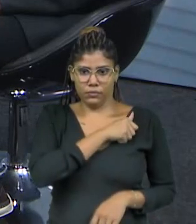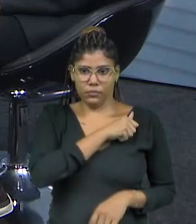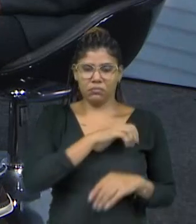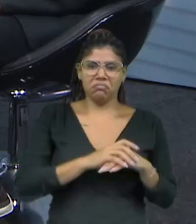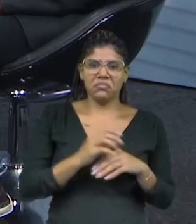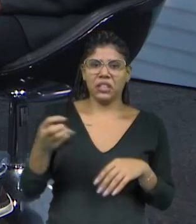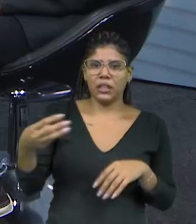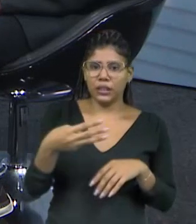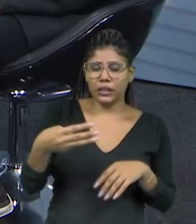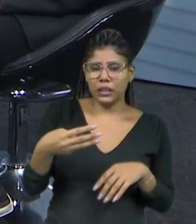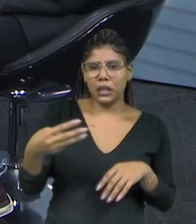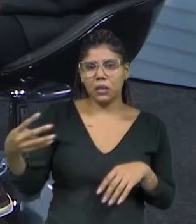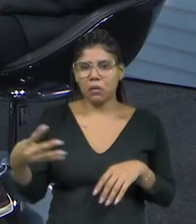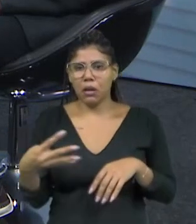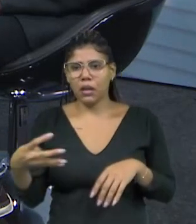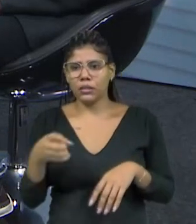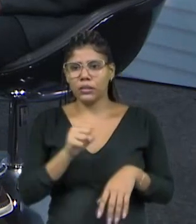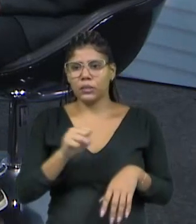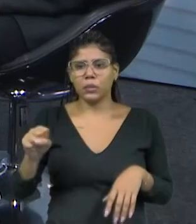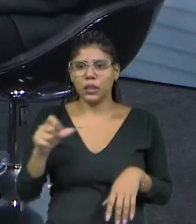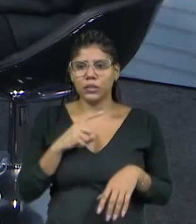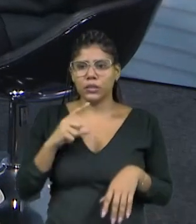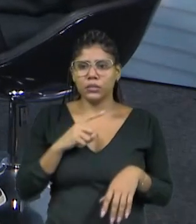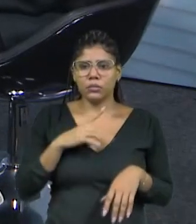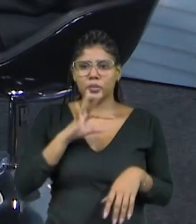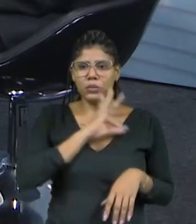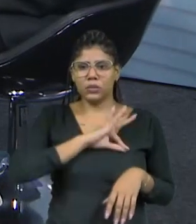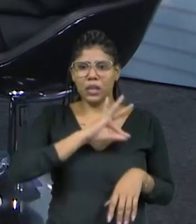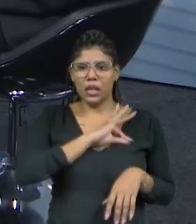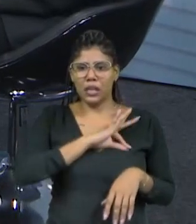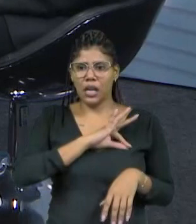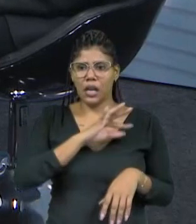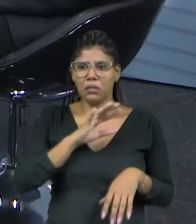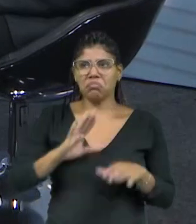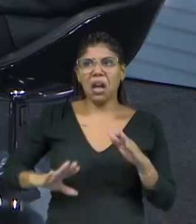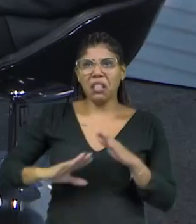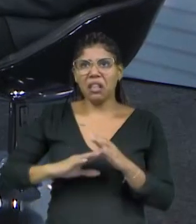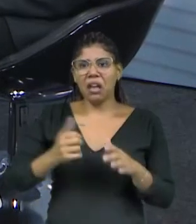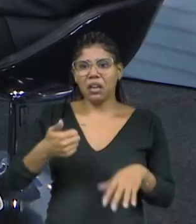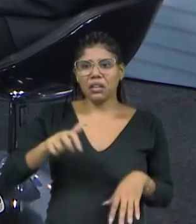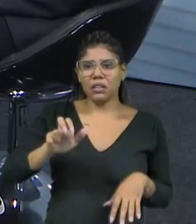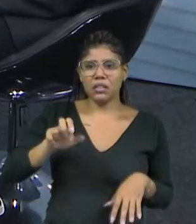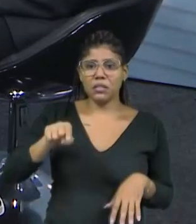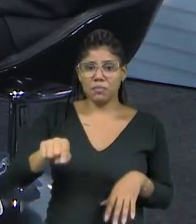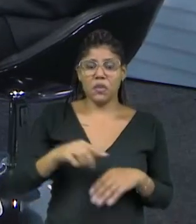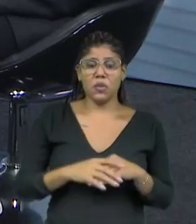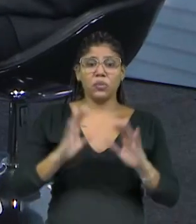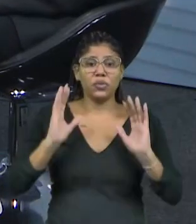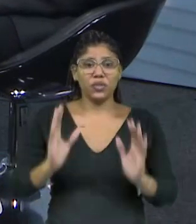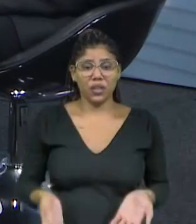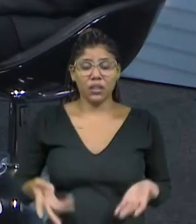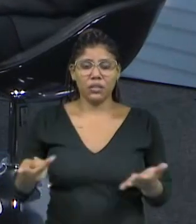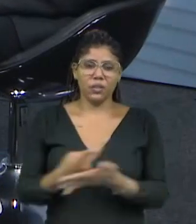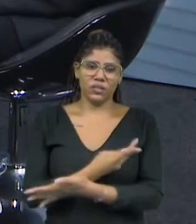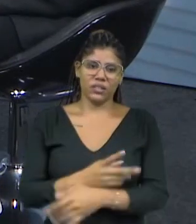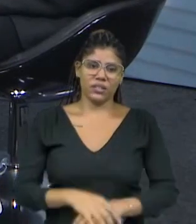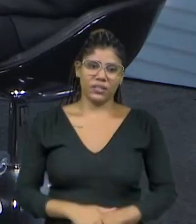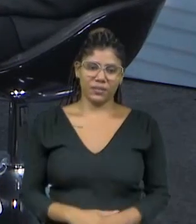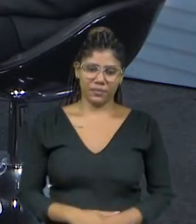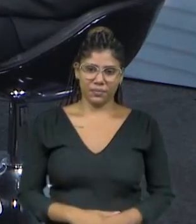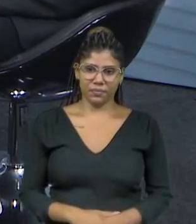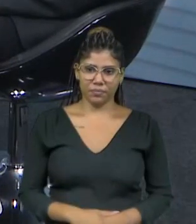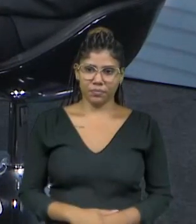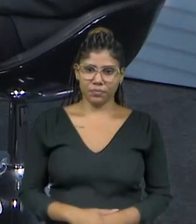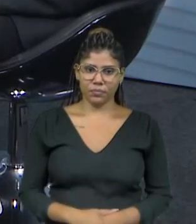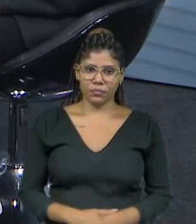quarto semestre, saem empregados com salário na faixa até de 15 mil. Ou seja, isso já está acontecendo. Exatamente. Isso já